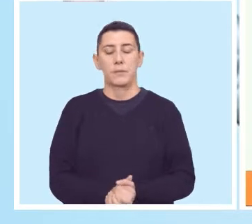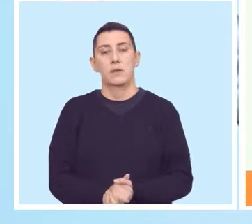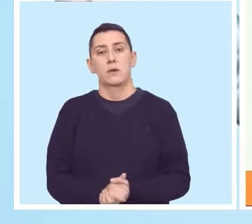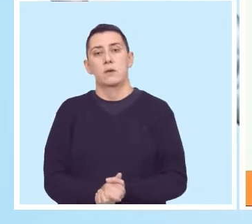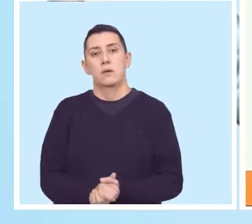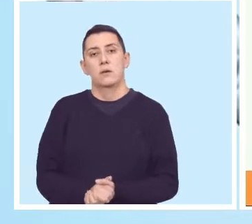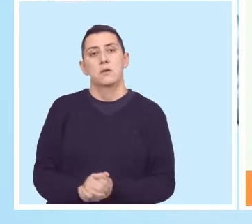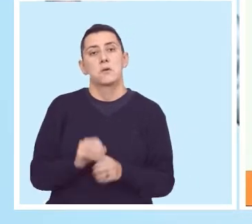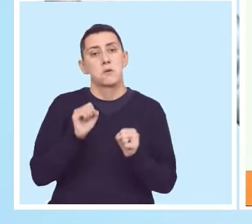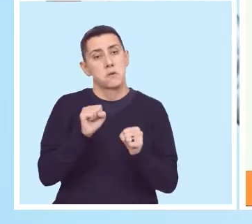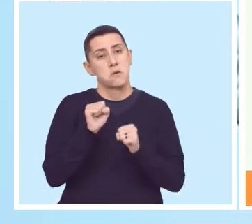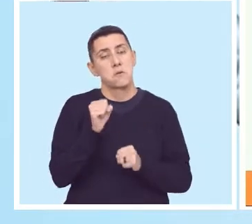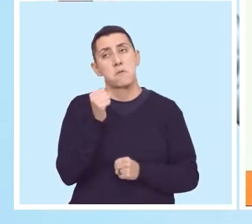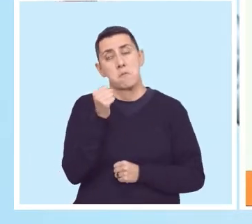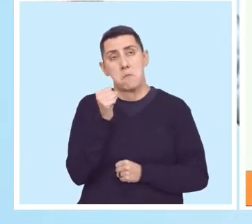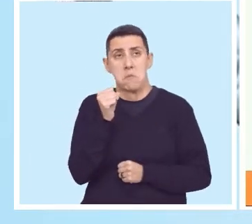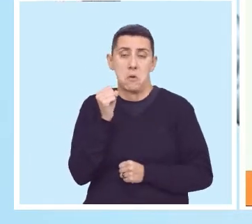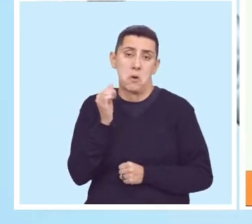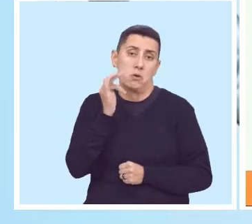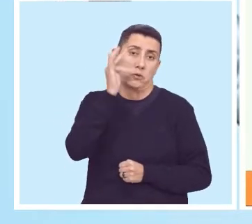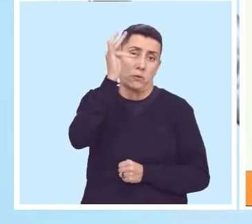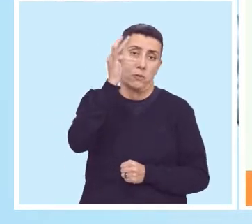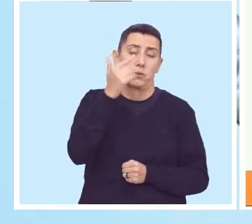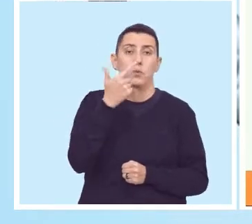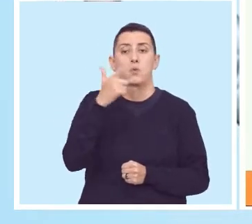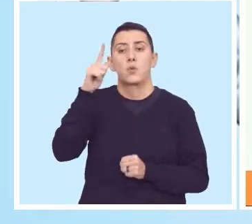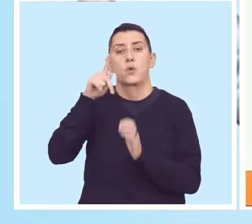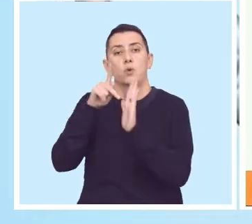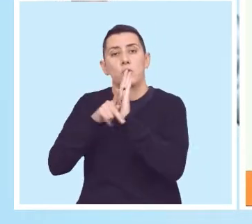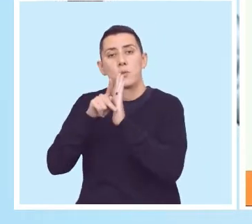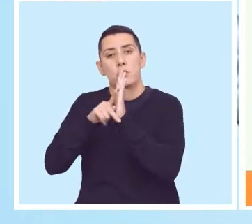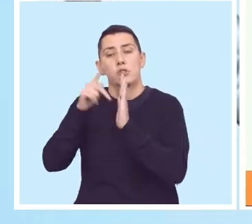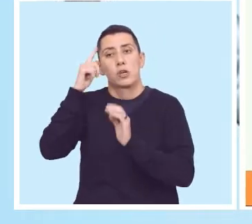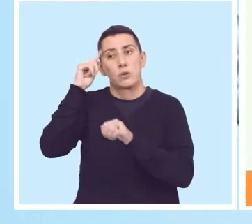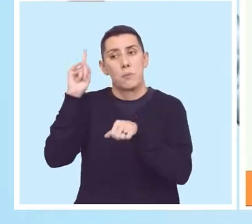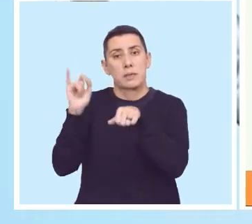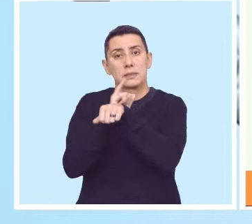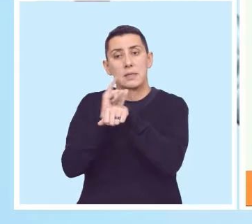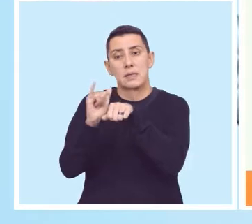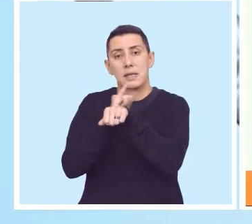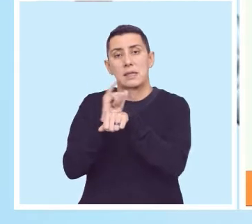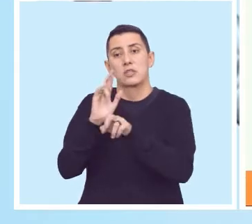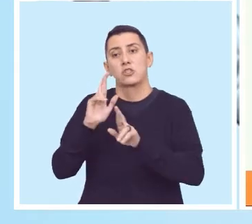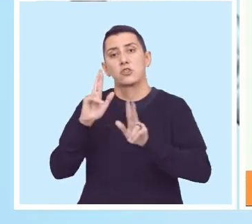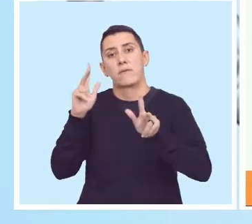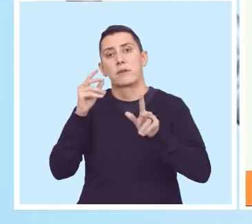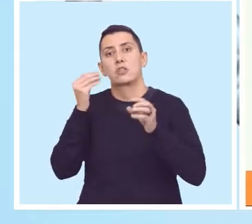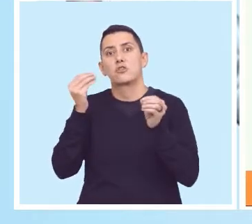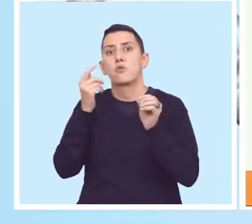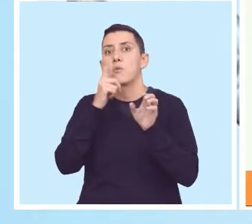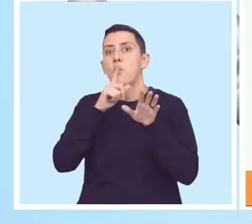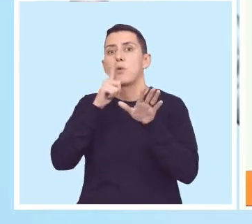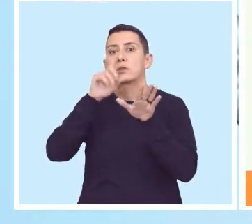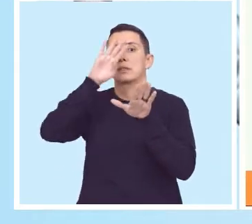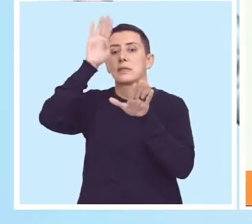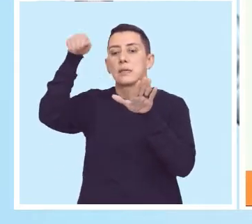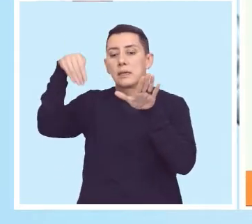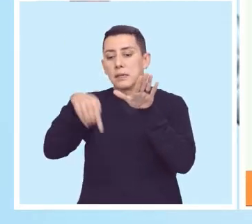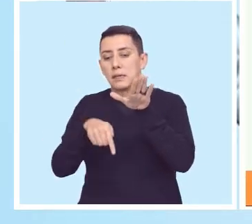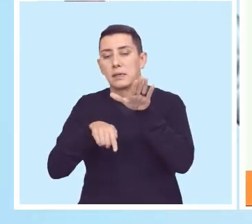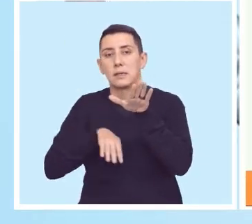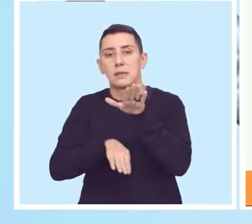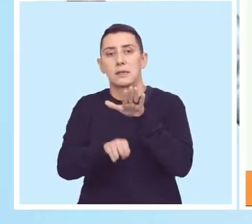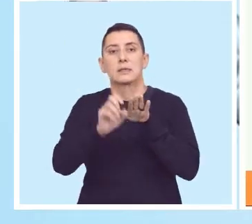numa continuidade do projeto, a gente teria que bolar aqui uma ideia para como fazer a captura das imagens aqui